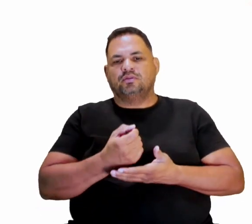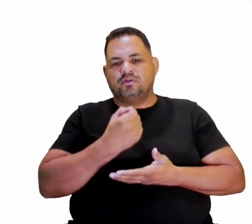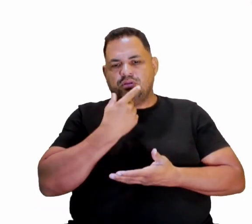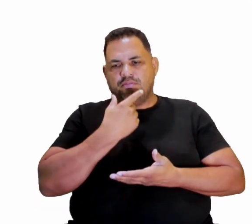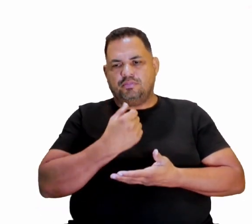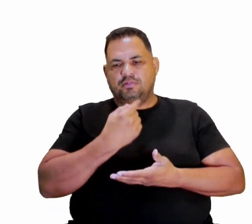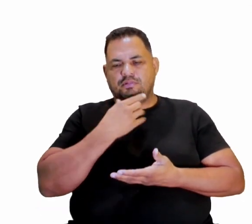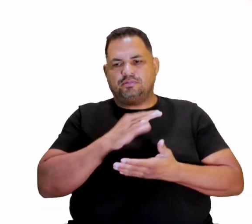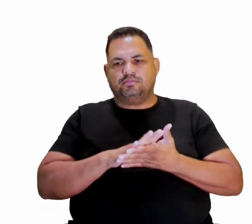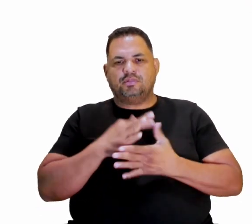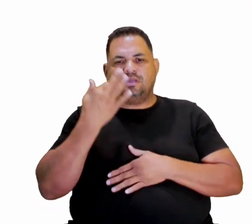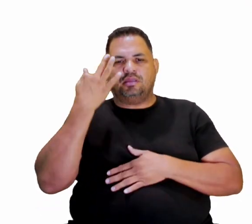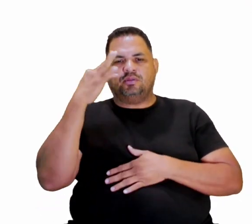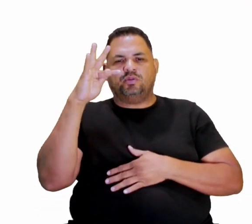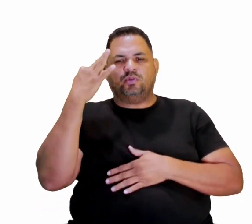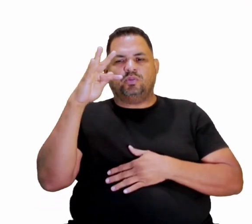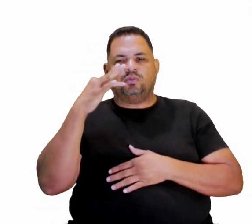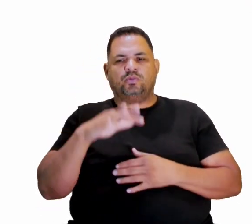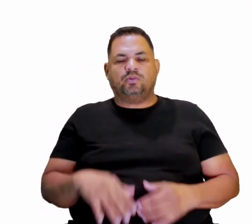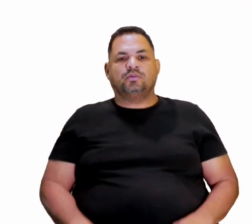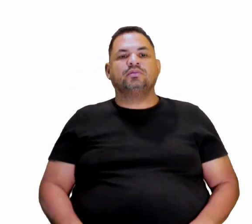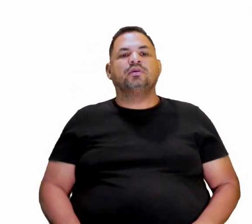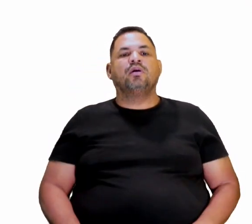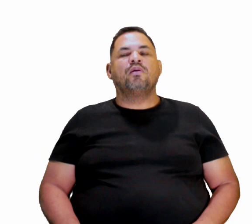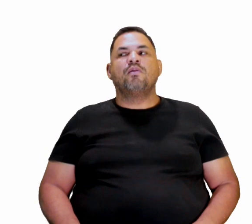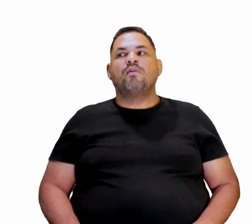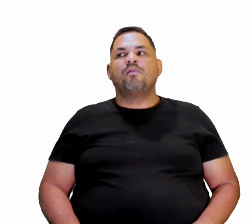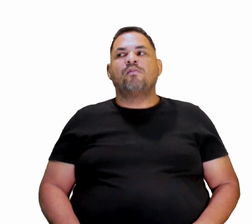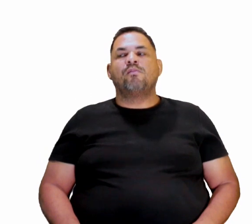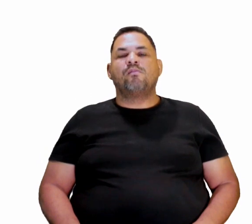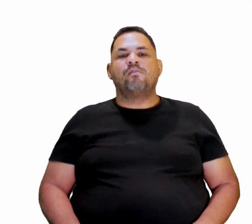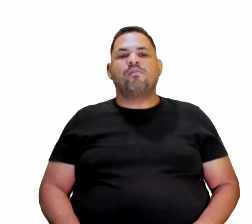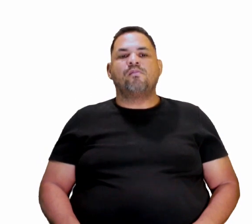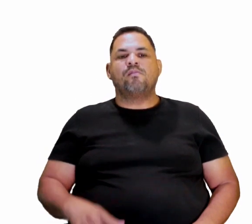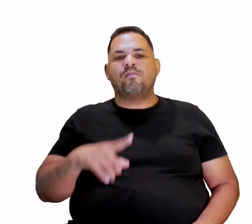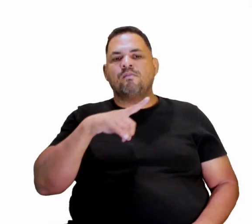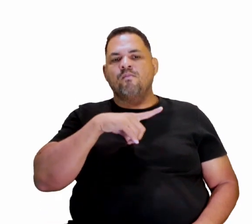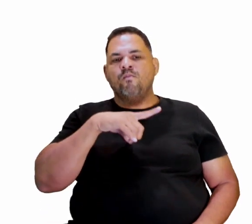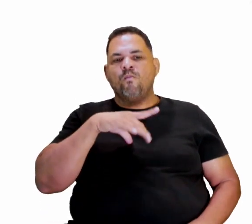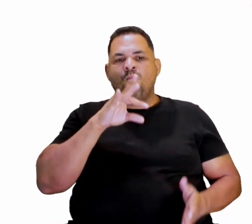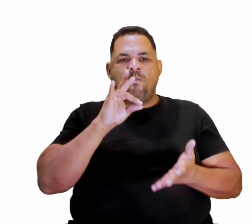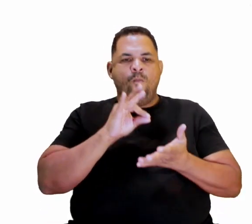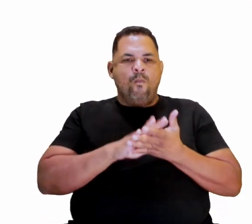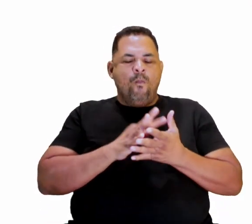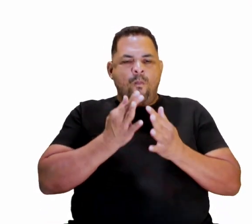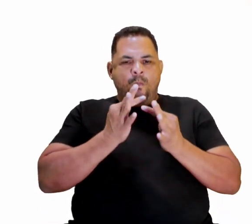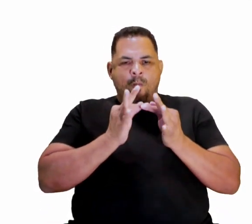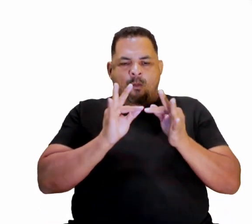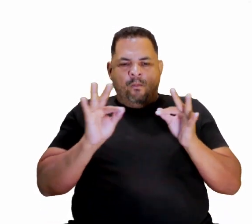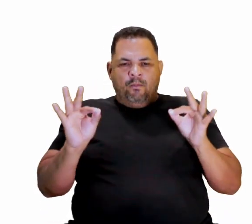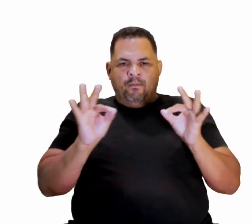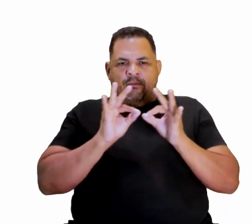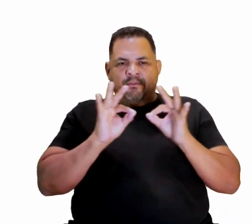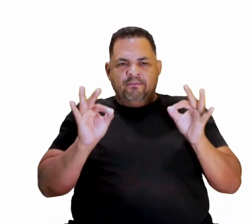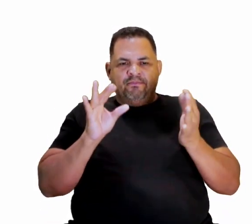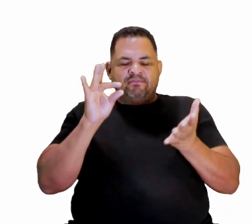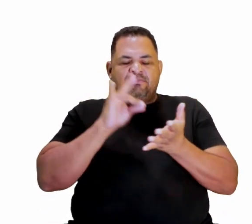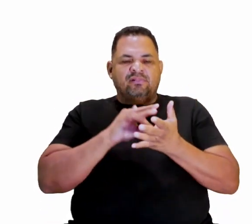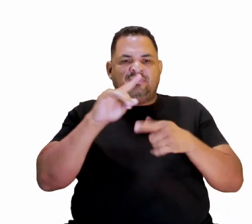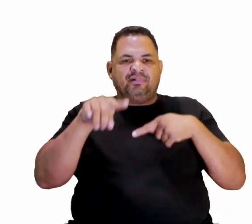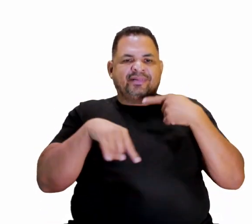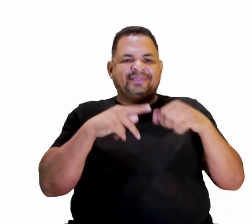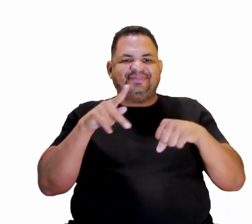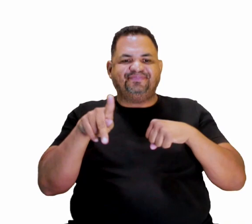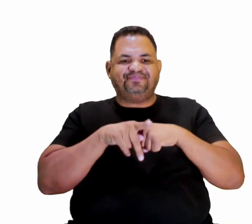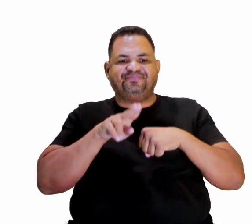É you should. Ele vem assim, né? Nas frases afirmativas, depois do meu pronome pessoal. Depois